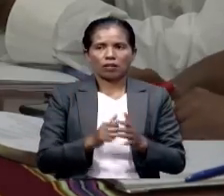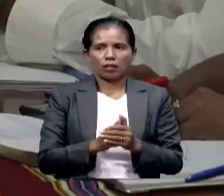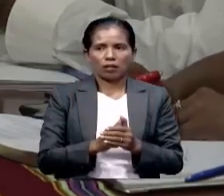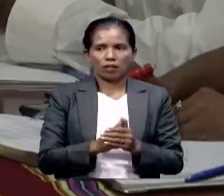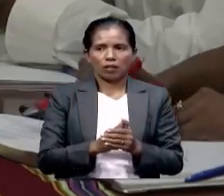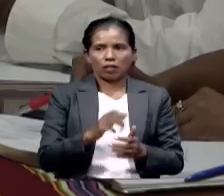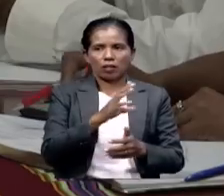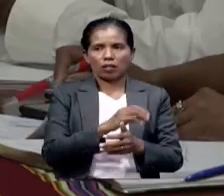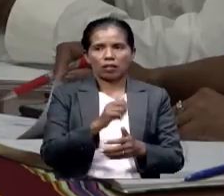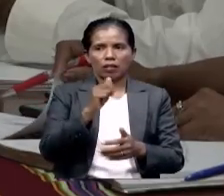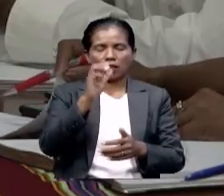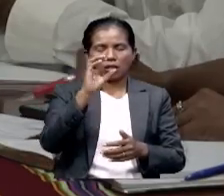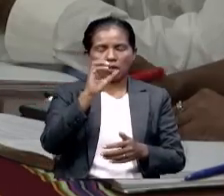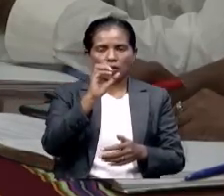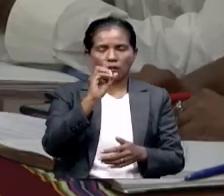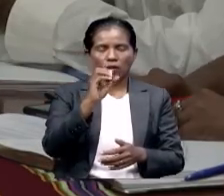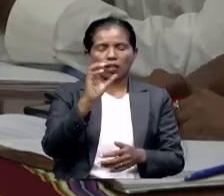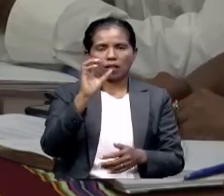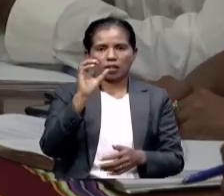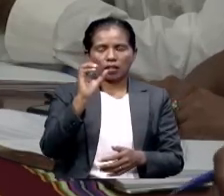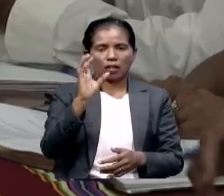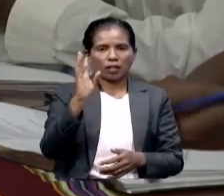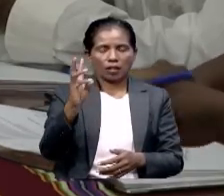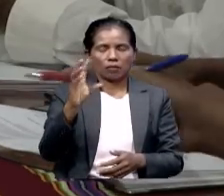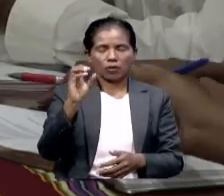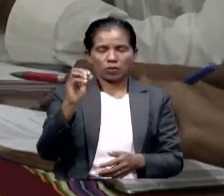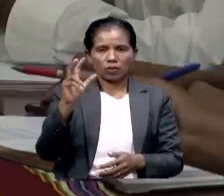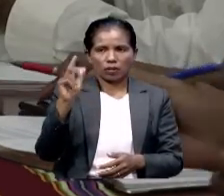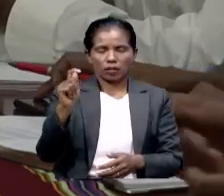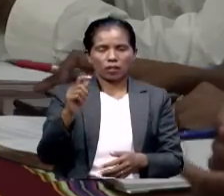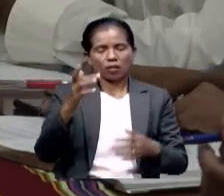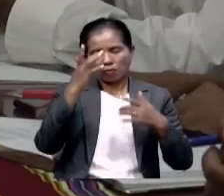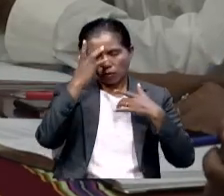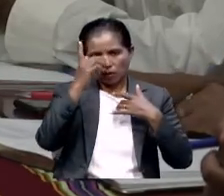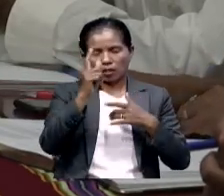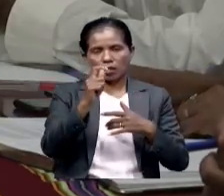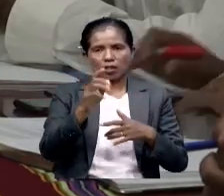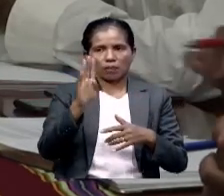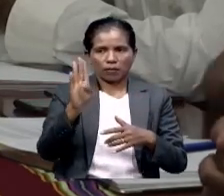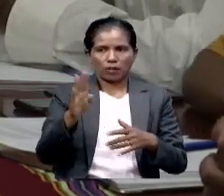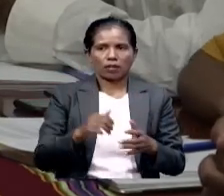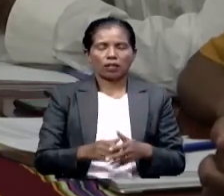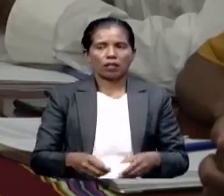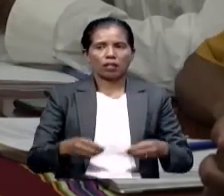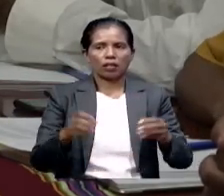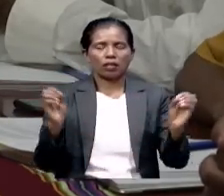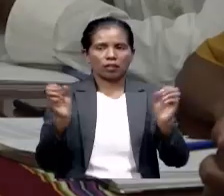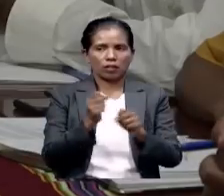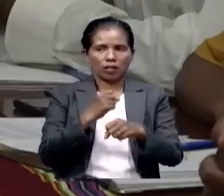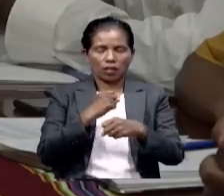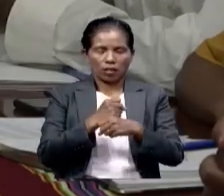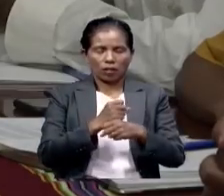hukoriku anam kosontiga kerja ni satu du kata nia ia tibi entau us empregador kata nia si halo